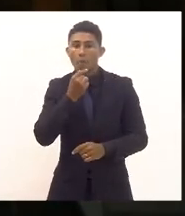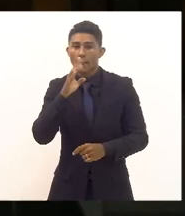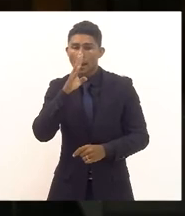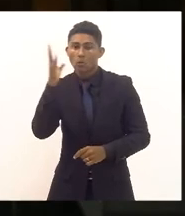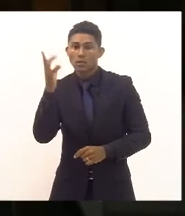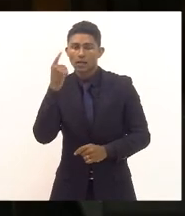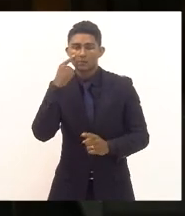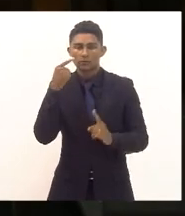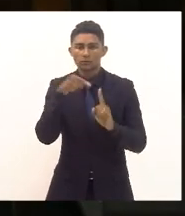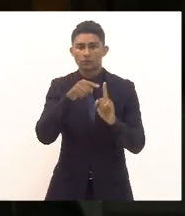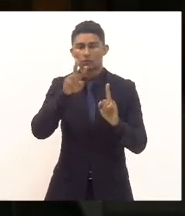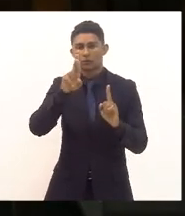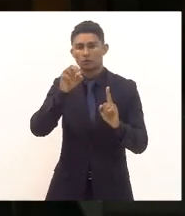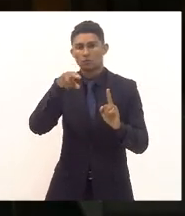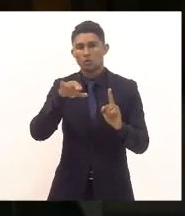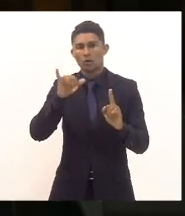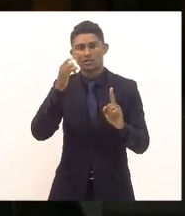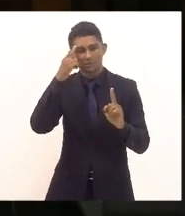assassinato